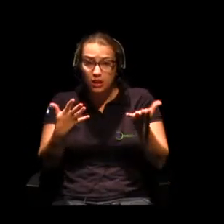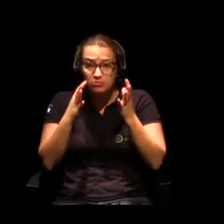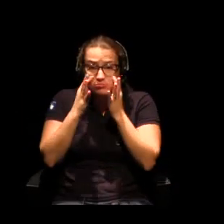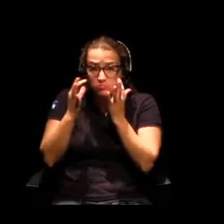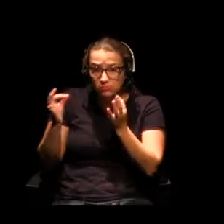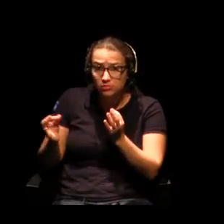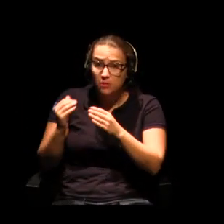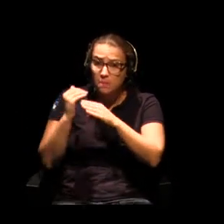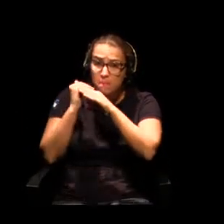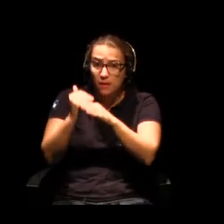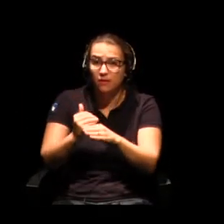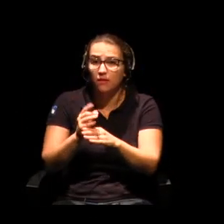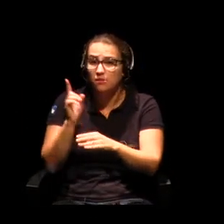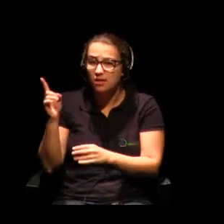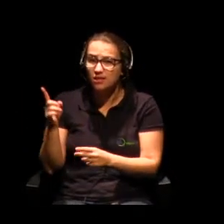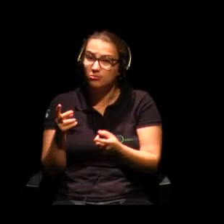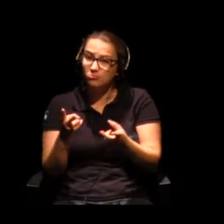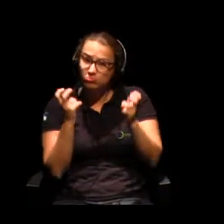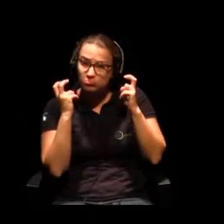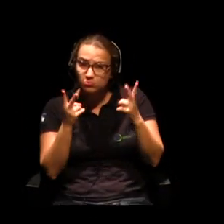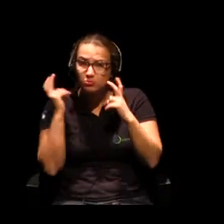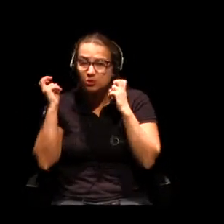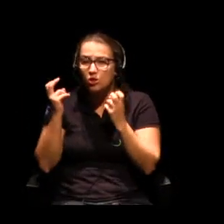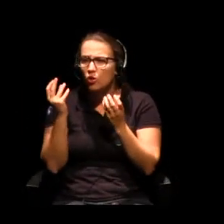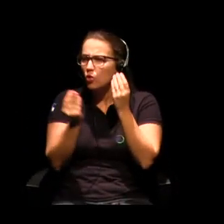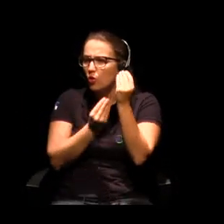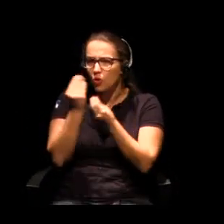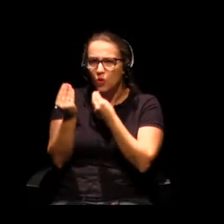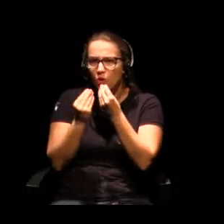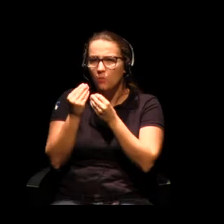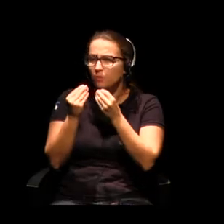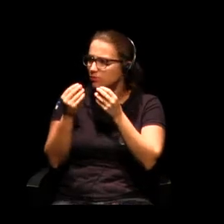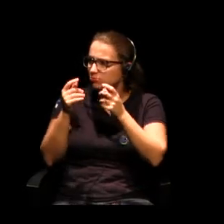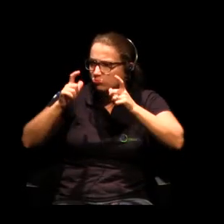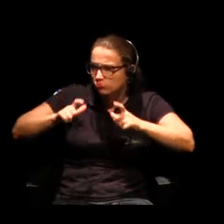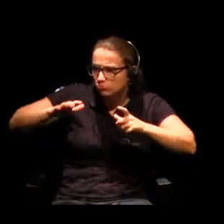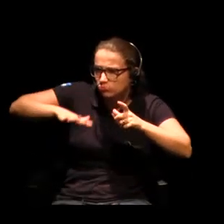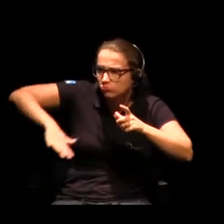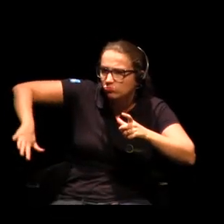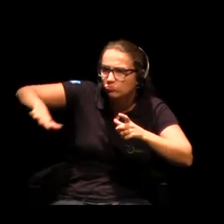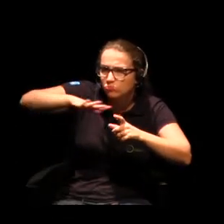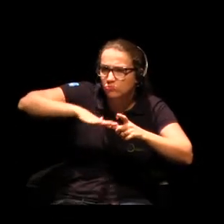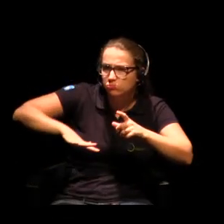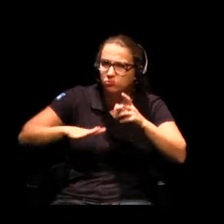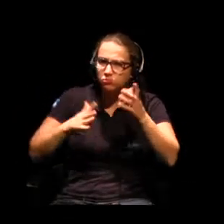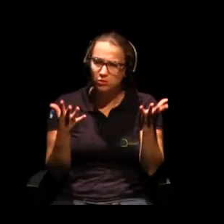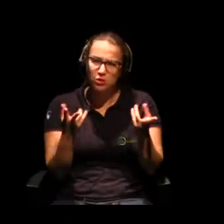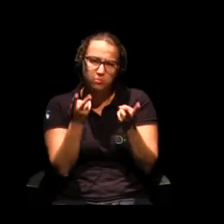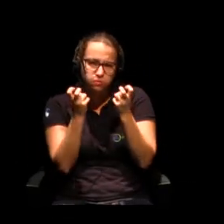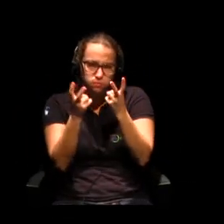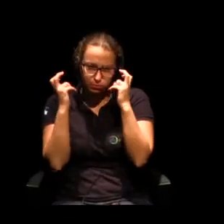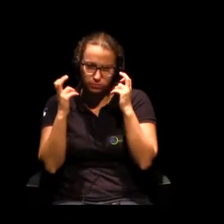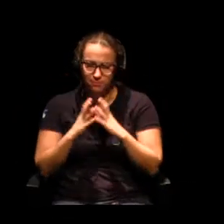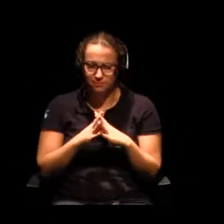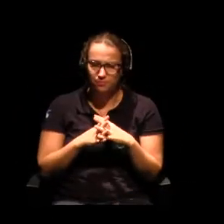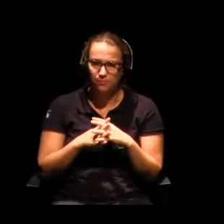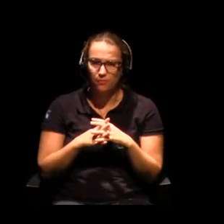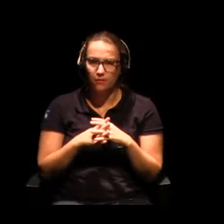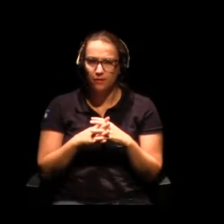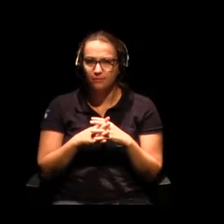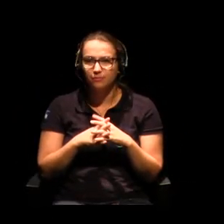esse padrão, o que indica como a paisagem dos Estados Unidos foi concebida.